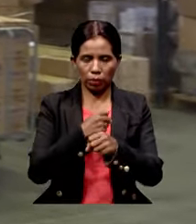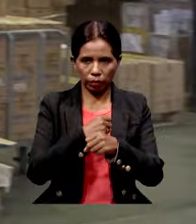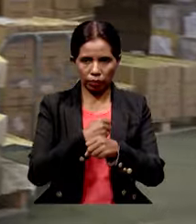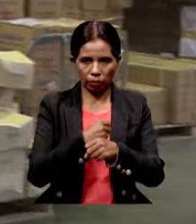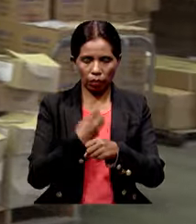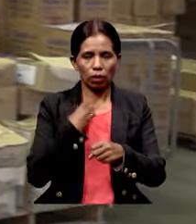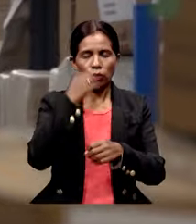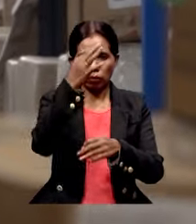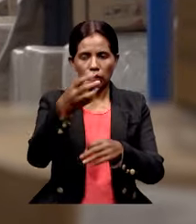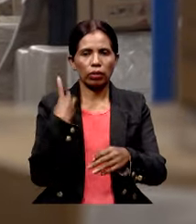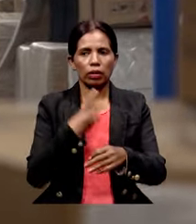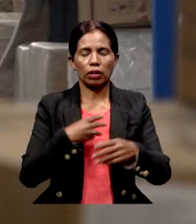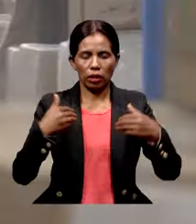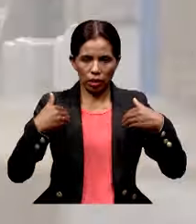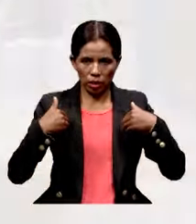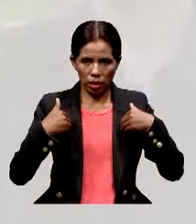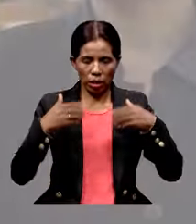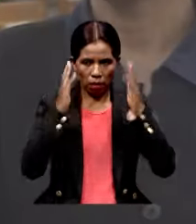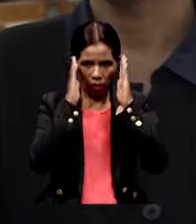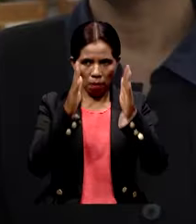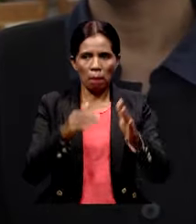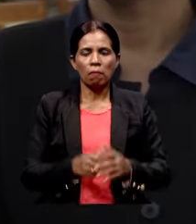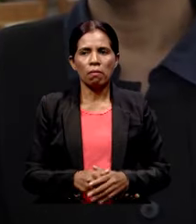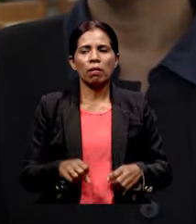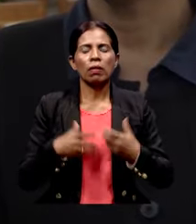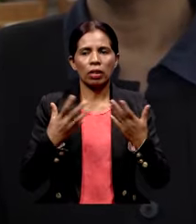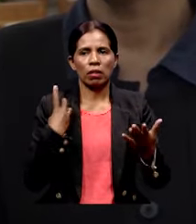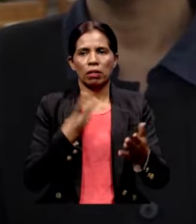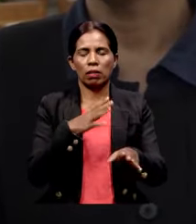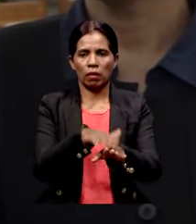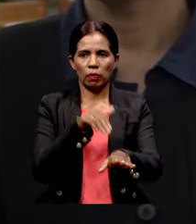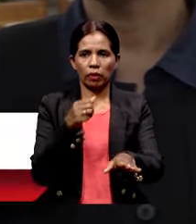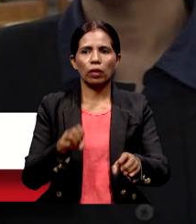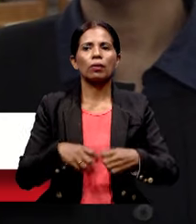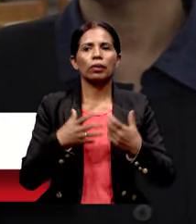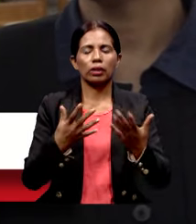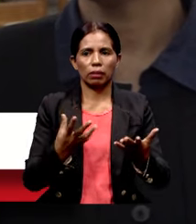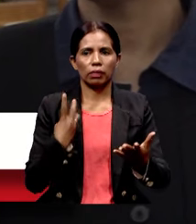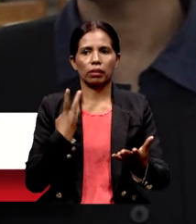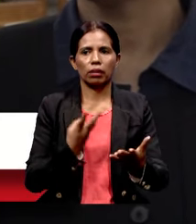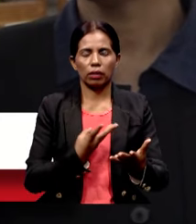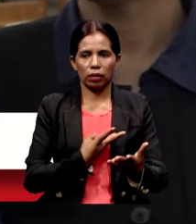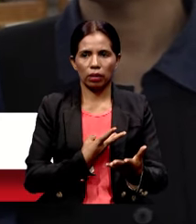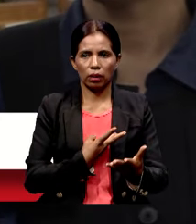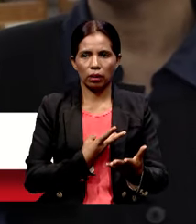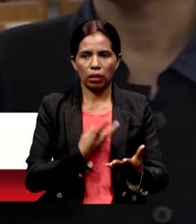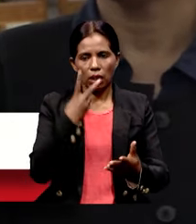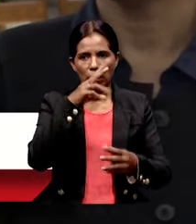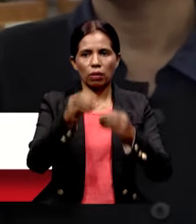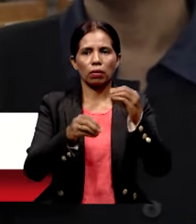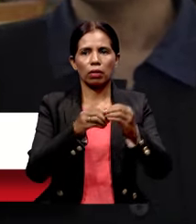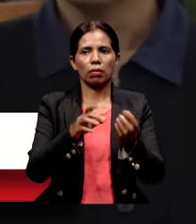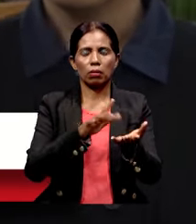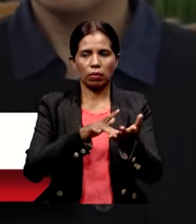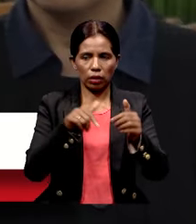ita ihona solusyon strategik ruma kata ko insama ita konvida o insama ita halo ready stock ne iha dunia